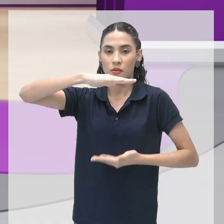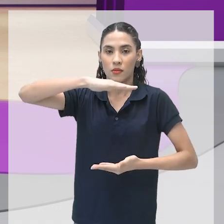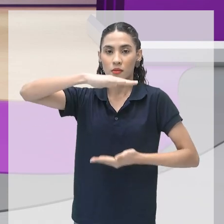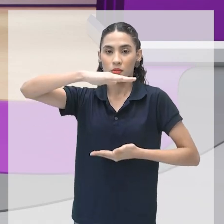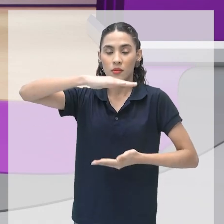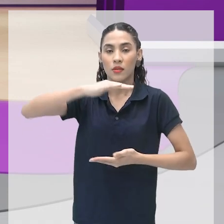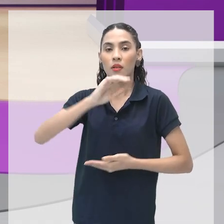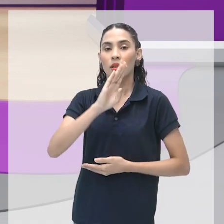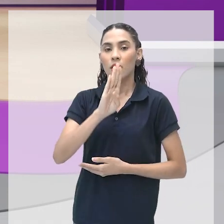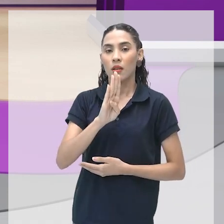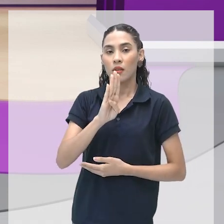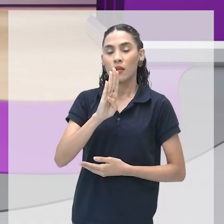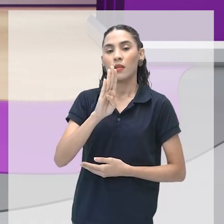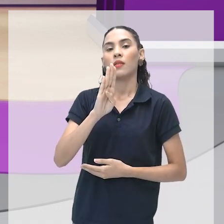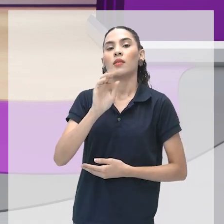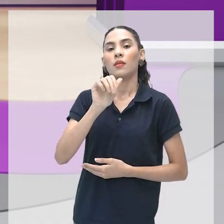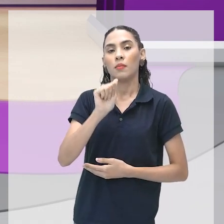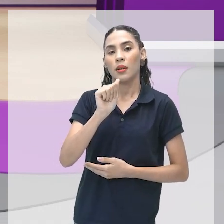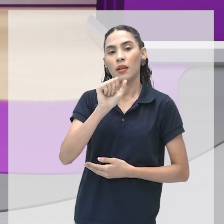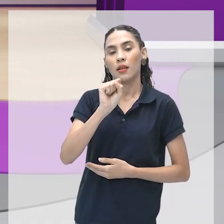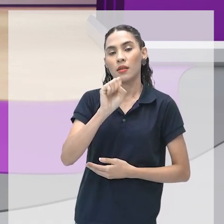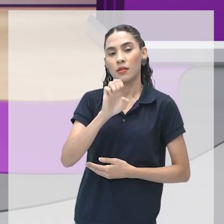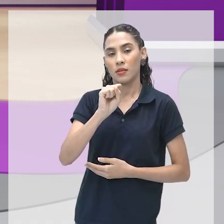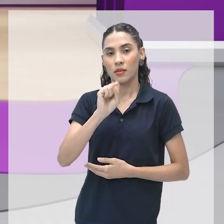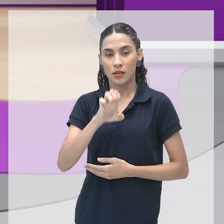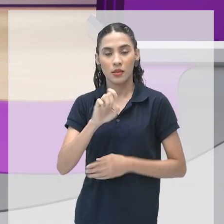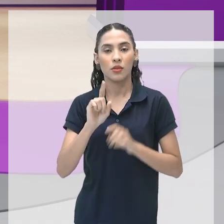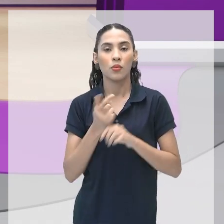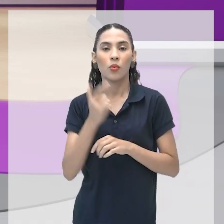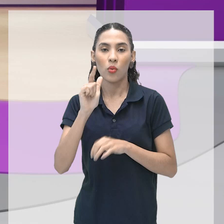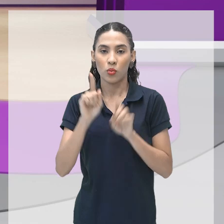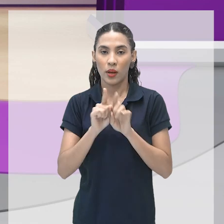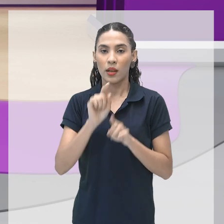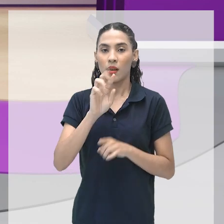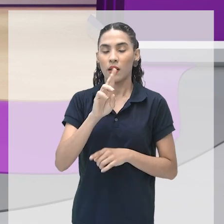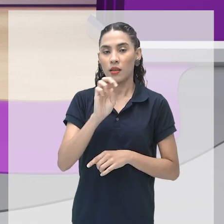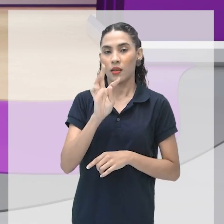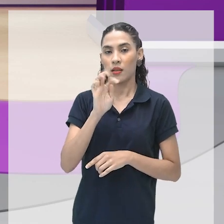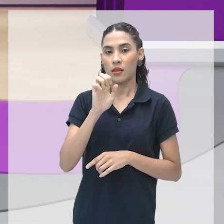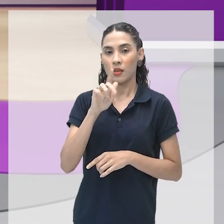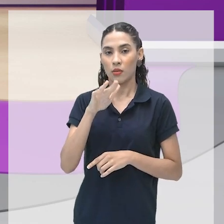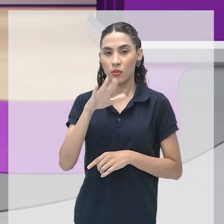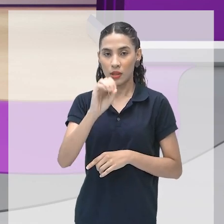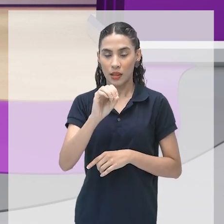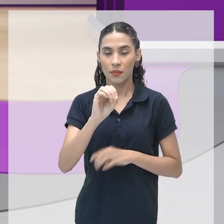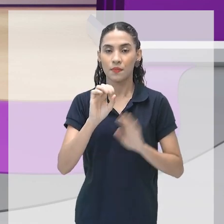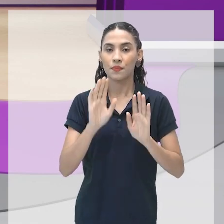e o restante das faces são todas faces retangulares, né? E aí,